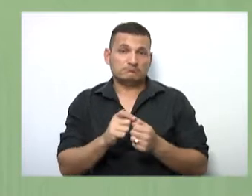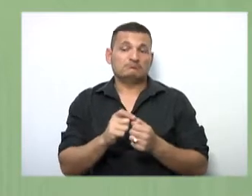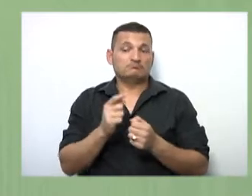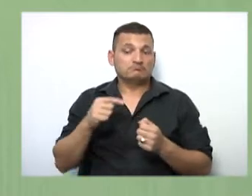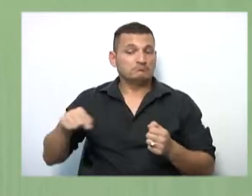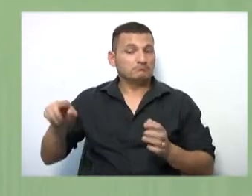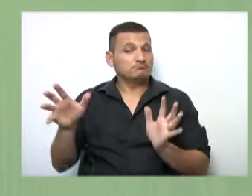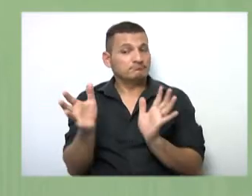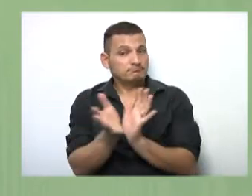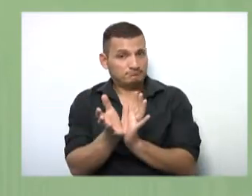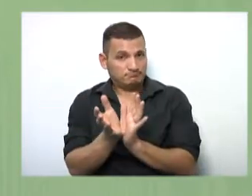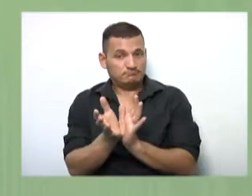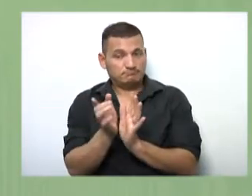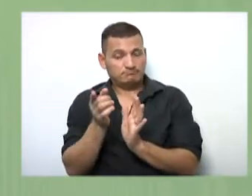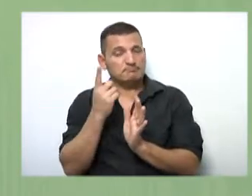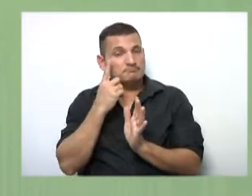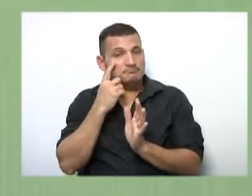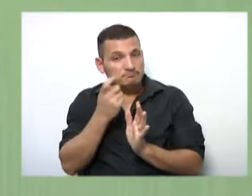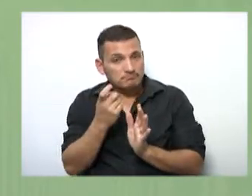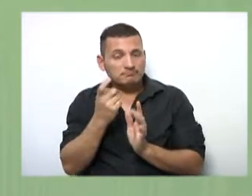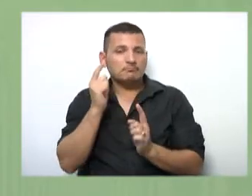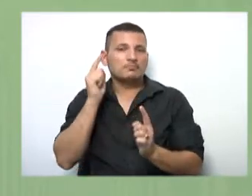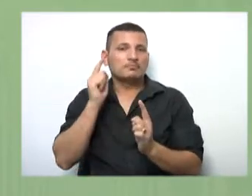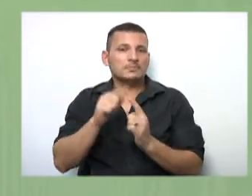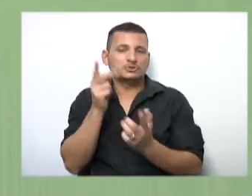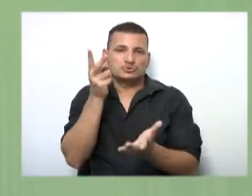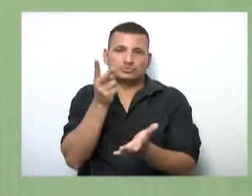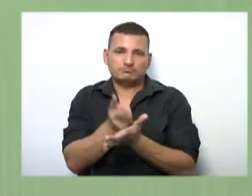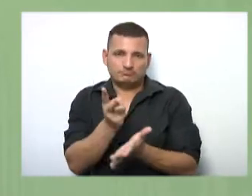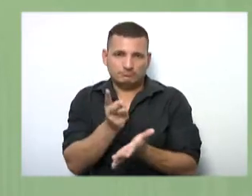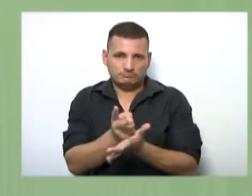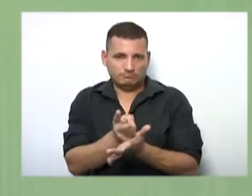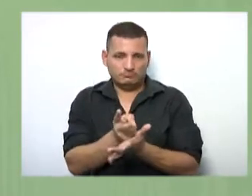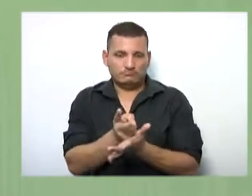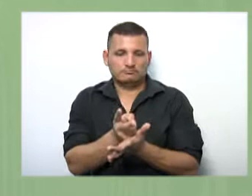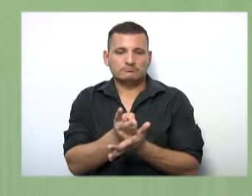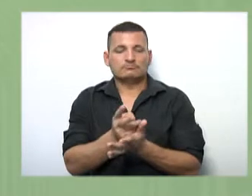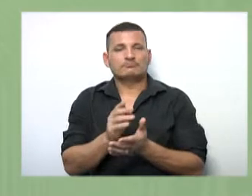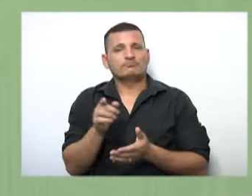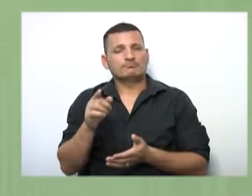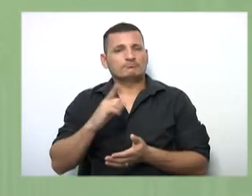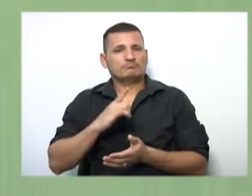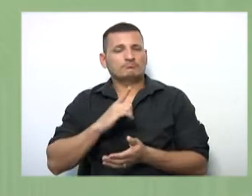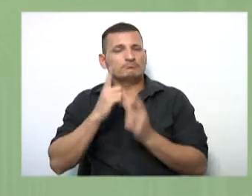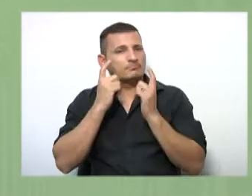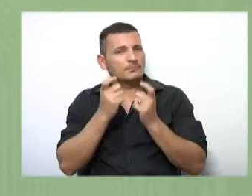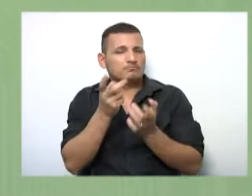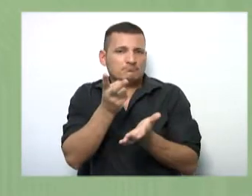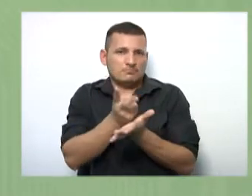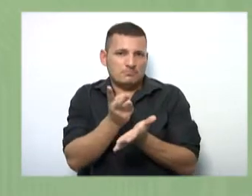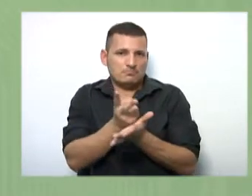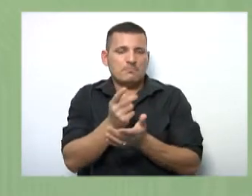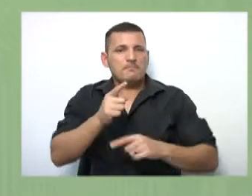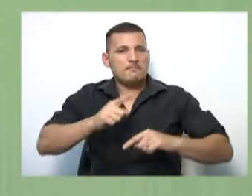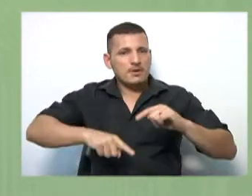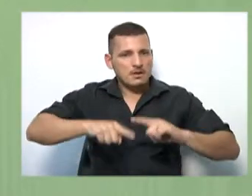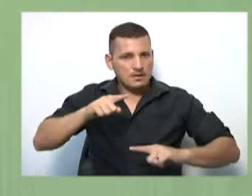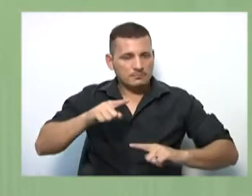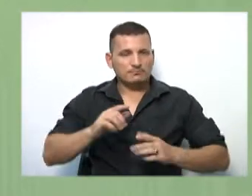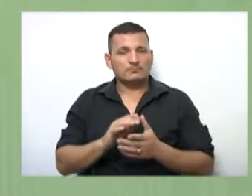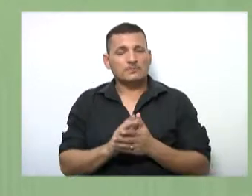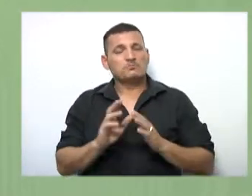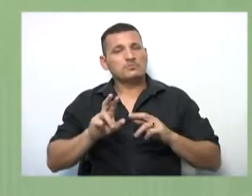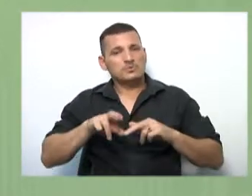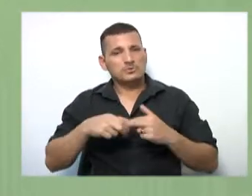comum. Compras realizadas por pessoas que têm o mesmo interesse, têm interesse nos mesmos produtos. Por isso, os